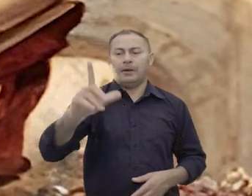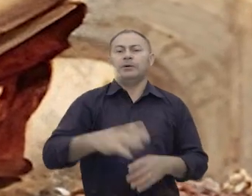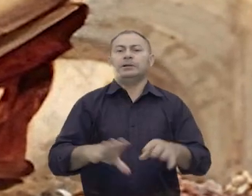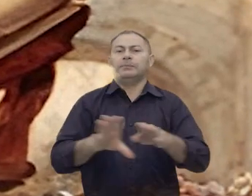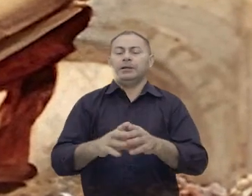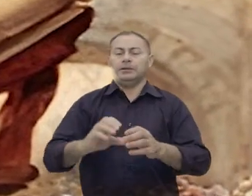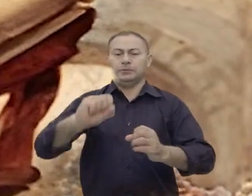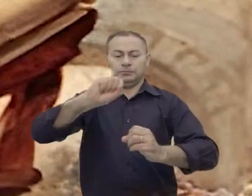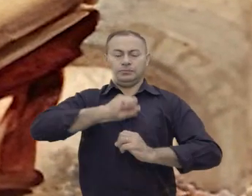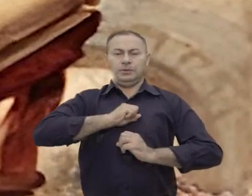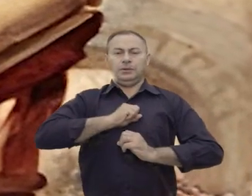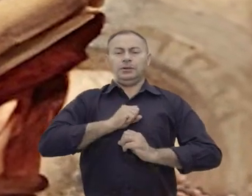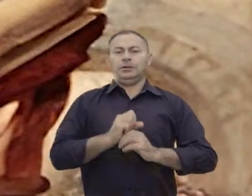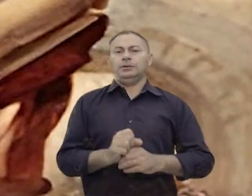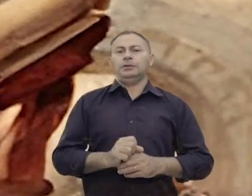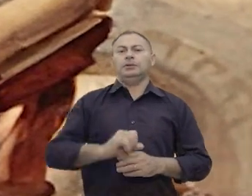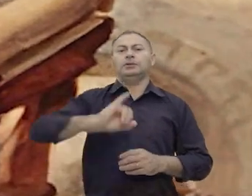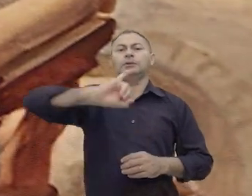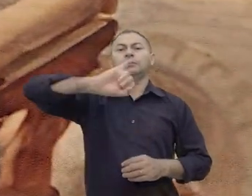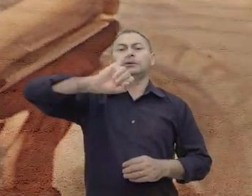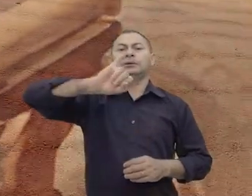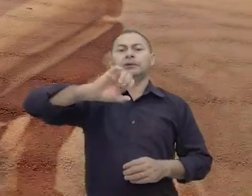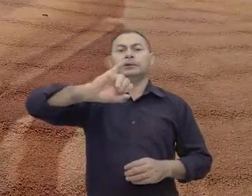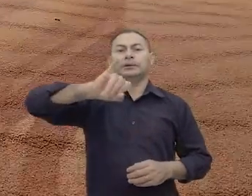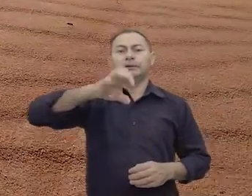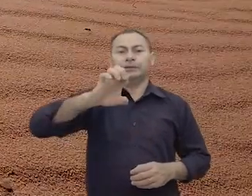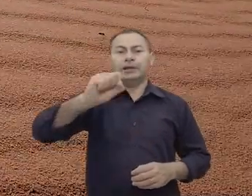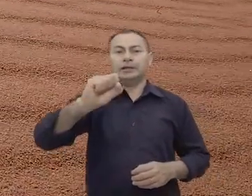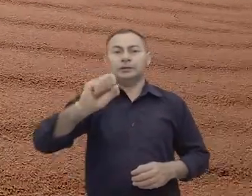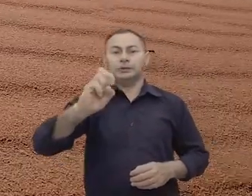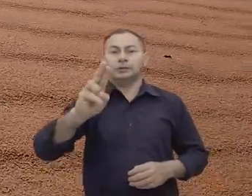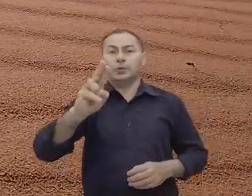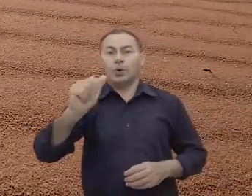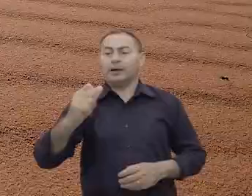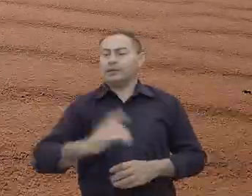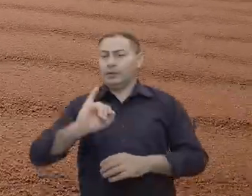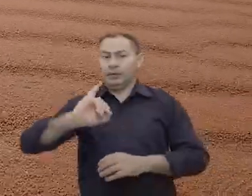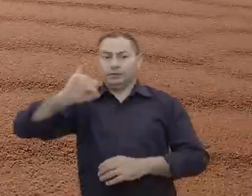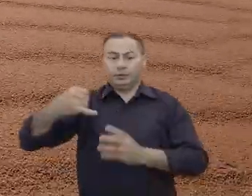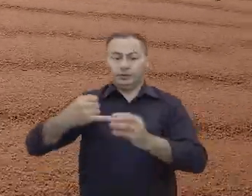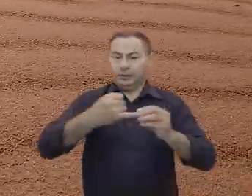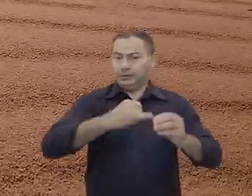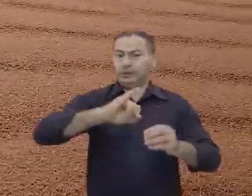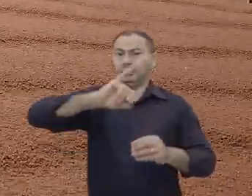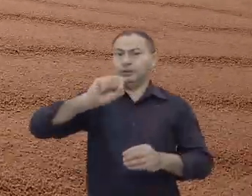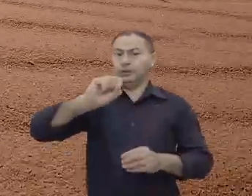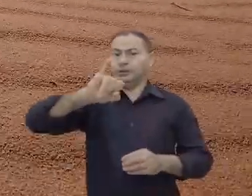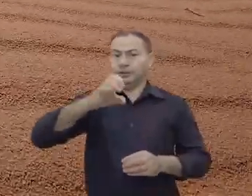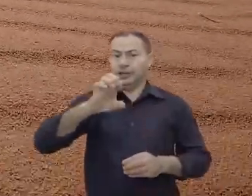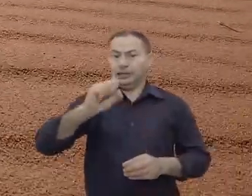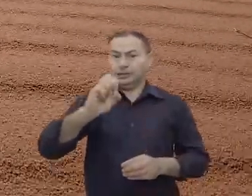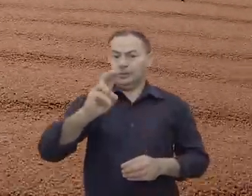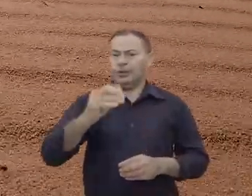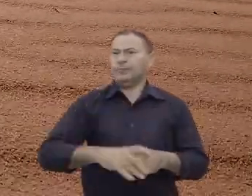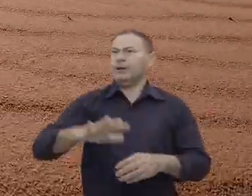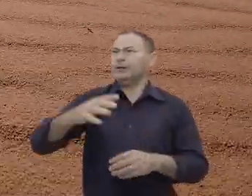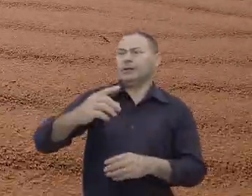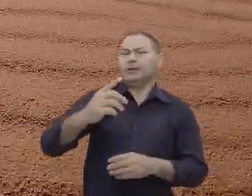sacerdote Jesua. Não é Josué, é Jesua. O primeiro retorno ocorreu por volta